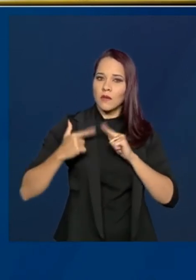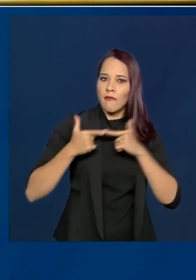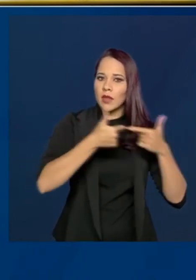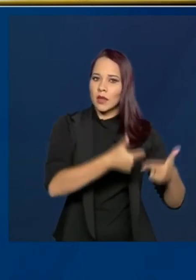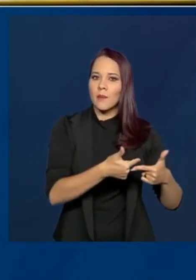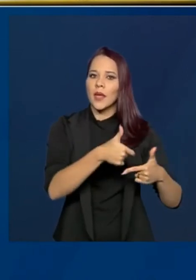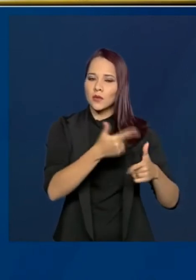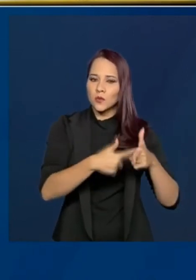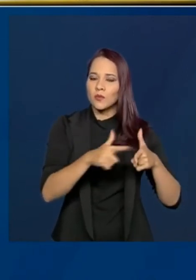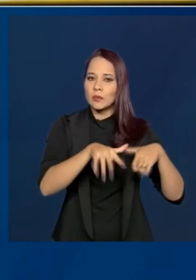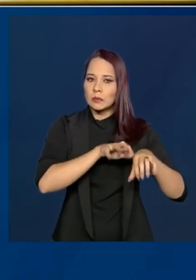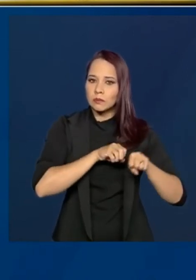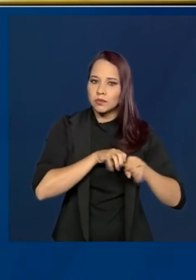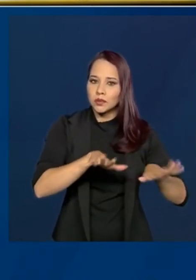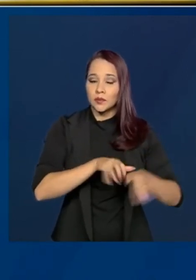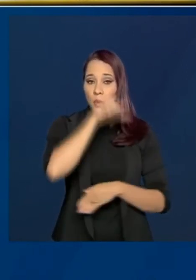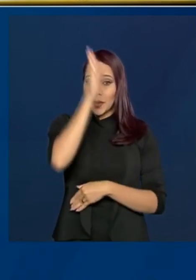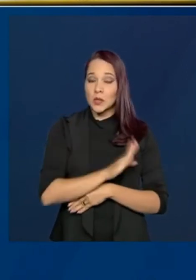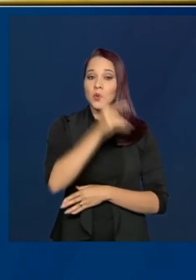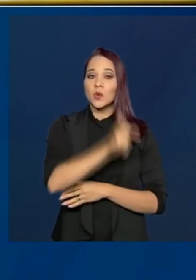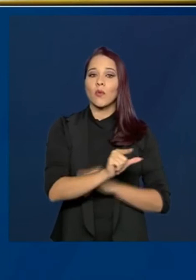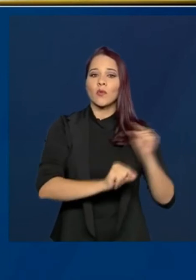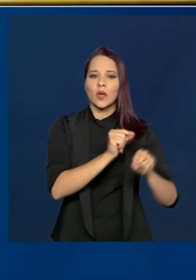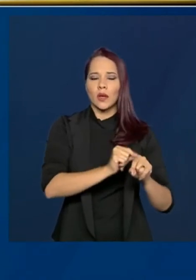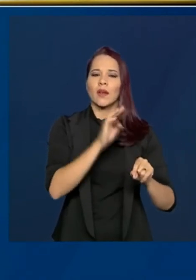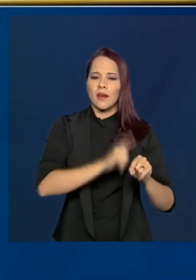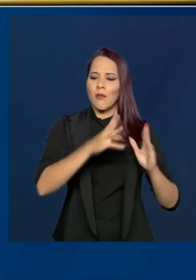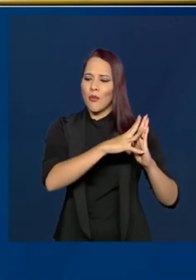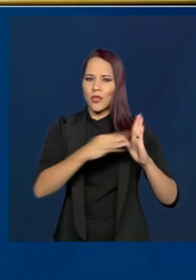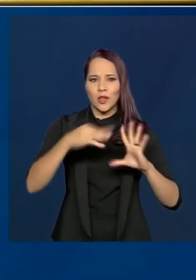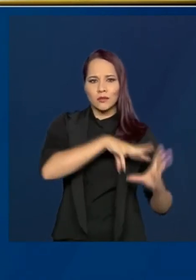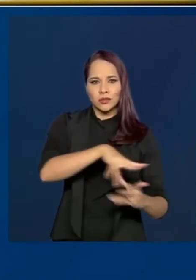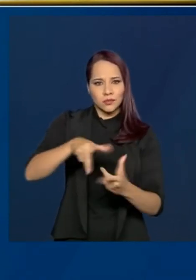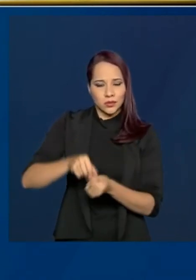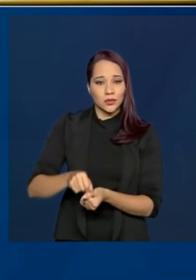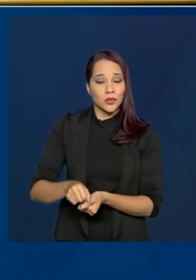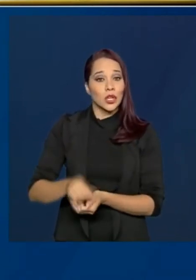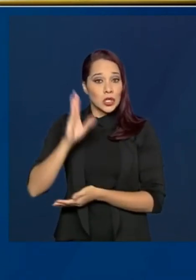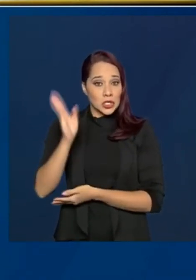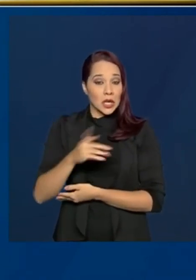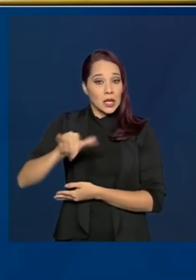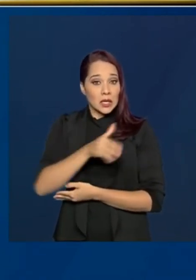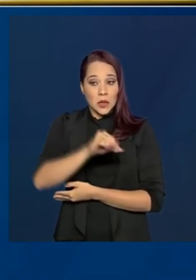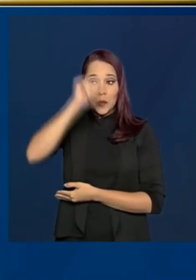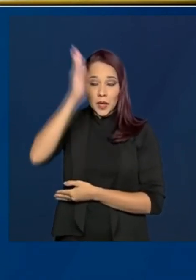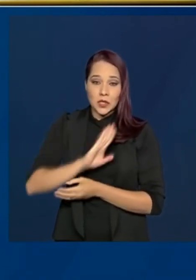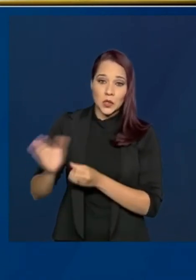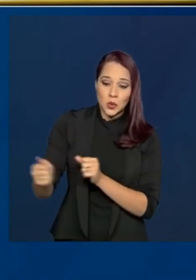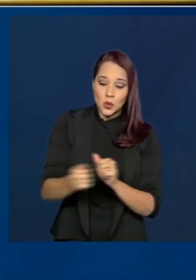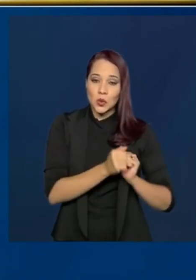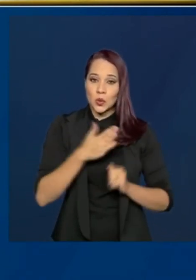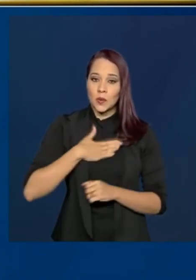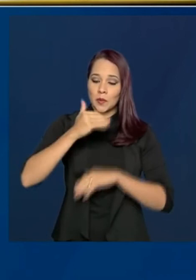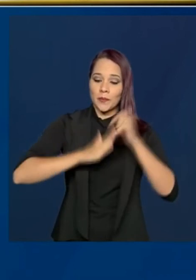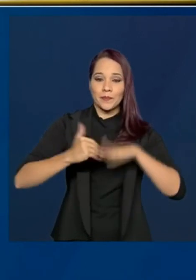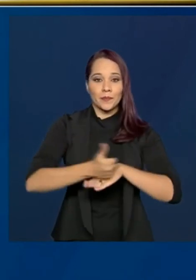enfrentamento de uma pandemia. O Brasil, mais uma vez, se torna modelo para o mundo. Já fomos na ação Brasil Conta Comigo Profissionais de